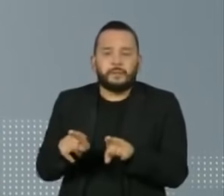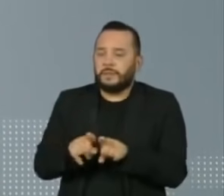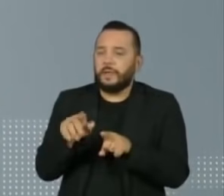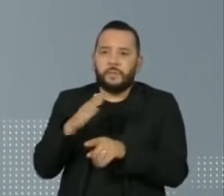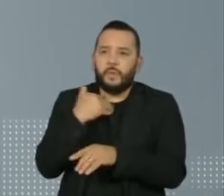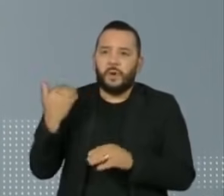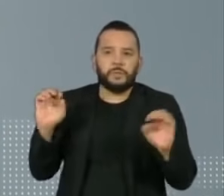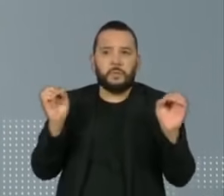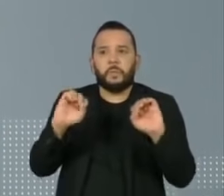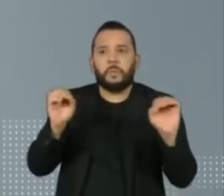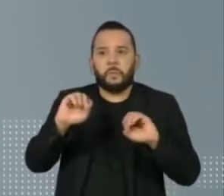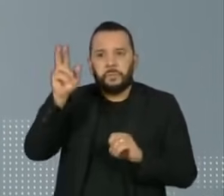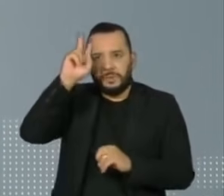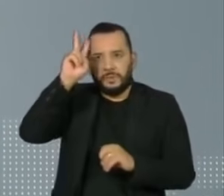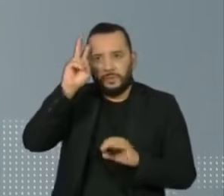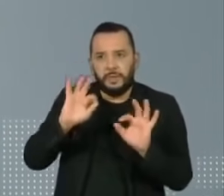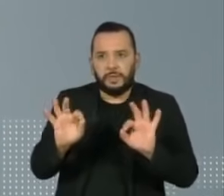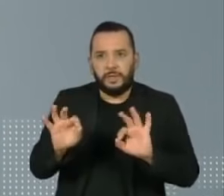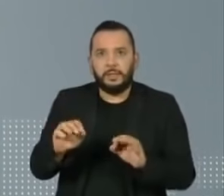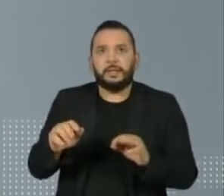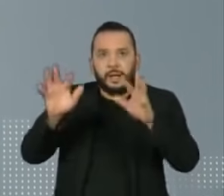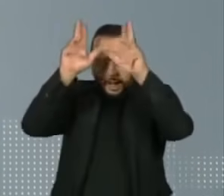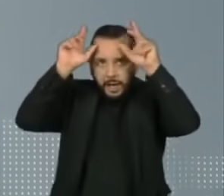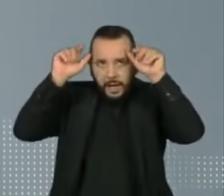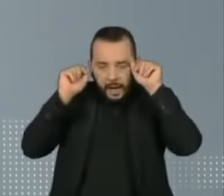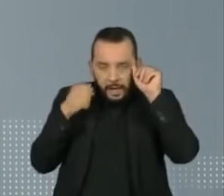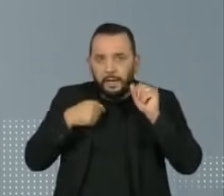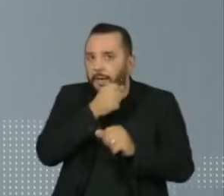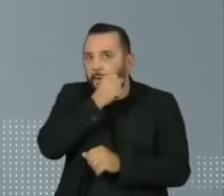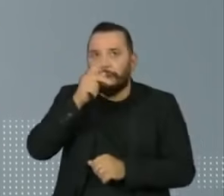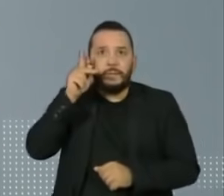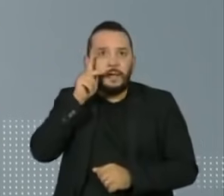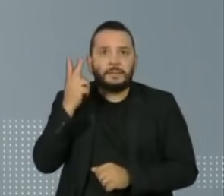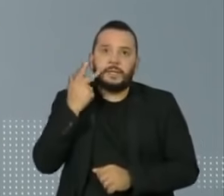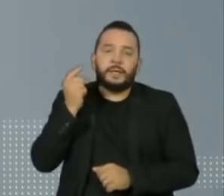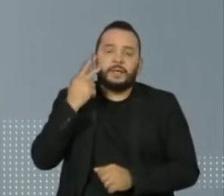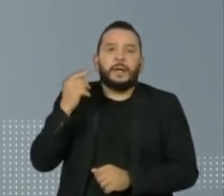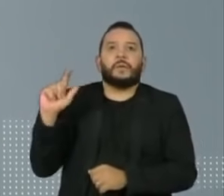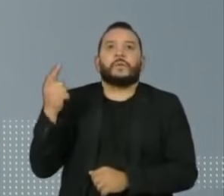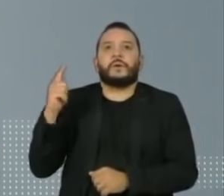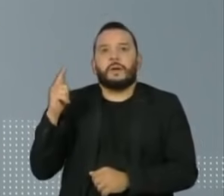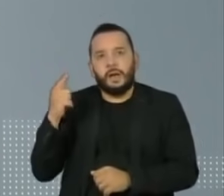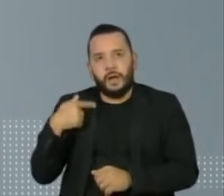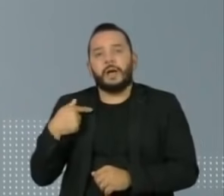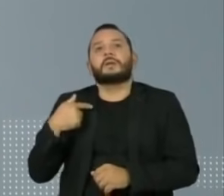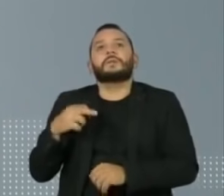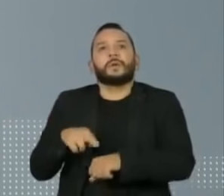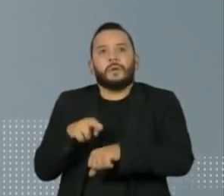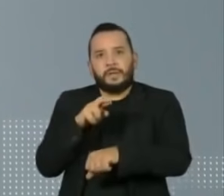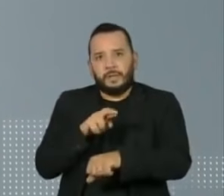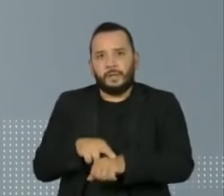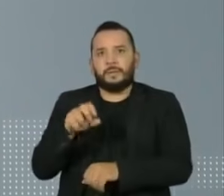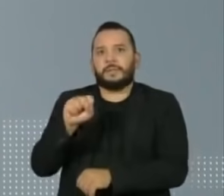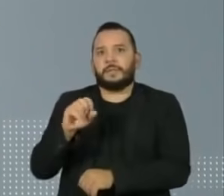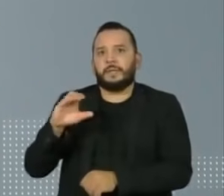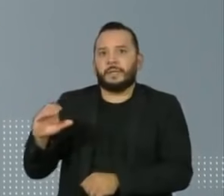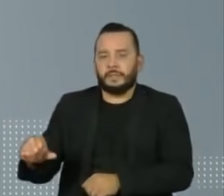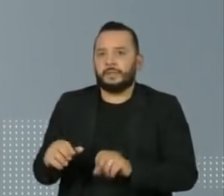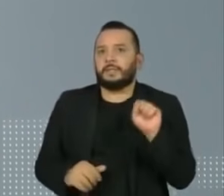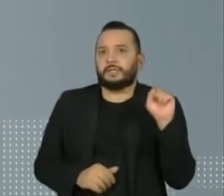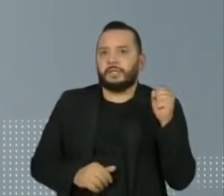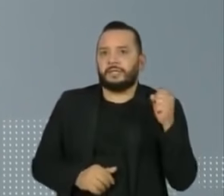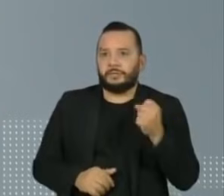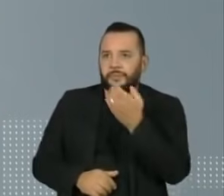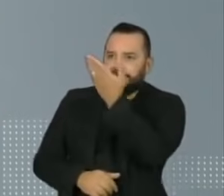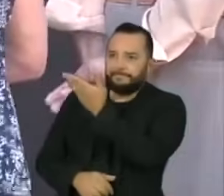registradas mortes na segunda-feira. Acre, Amapá, Ceará, Goiás, Roraima, Santa Catarina e Sergipe. Mesmo sendo